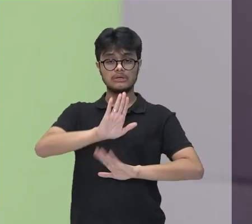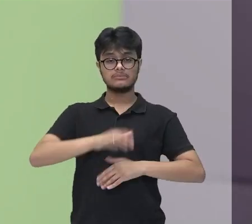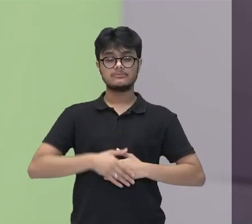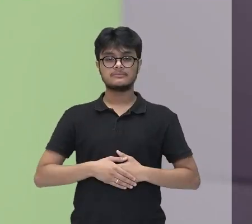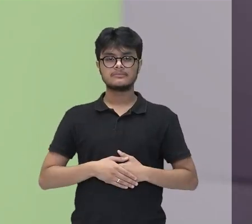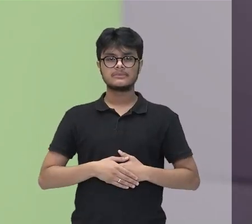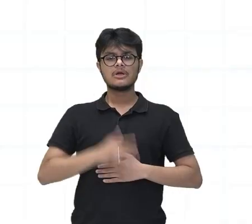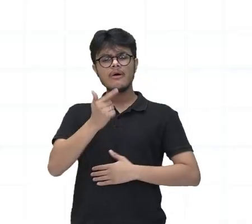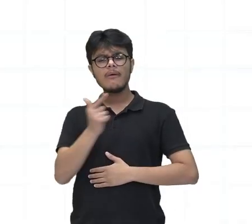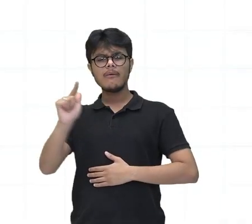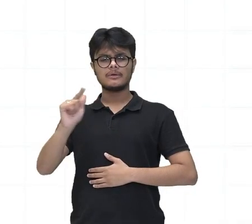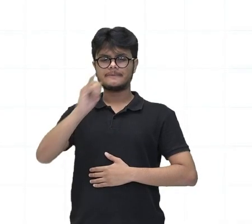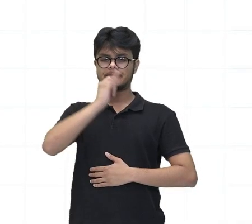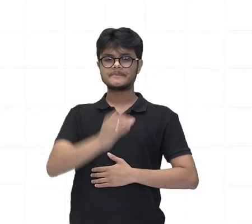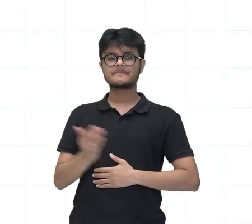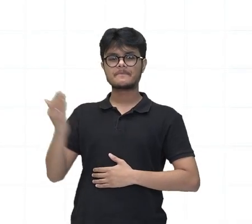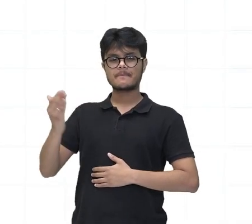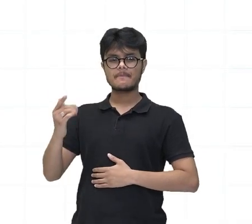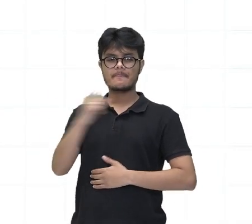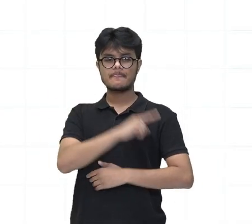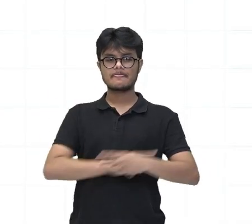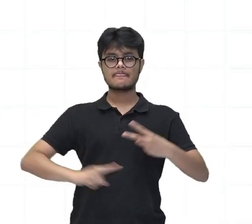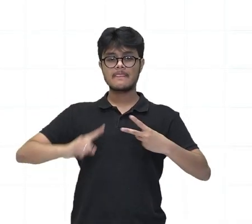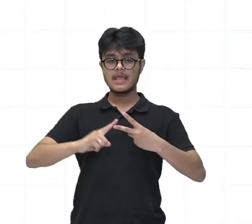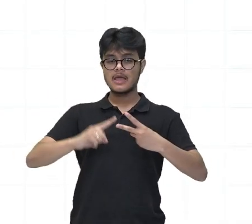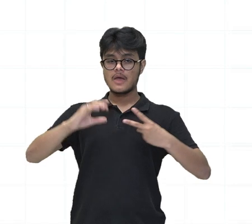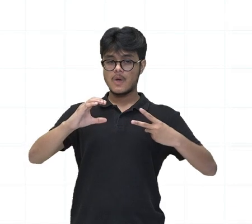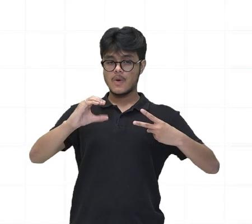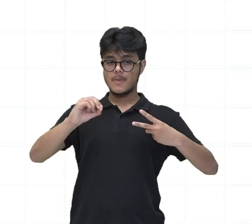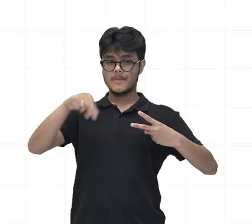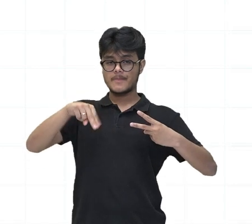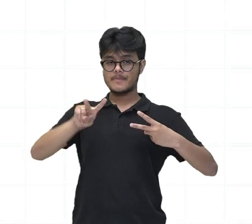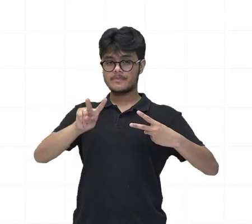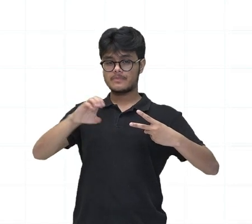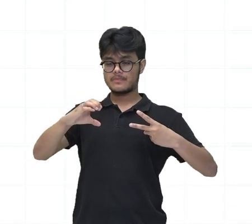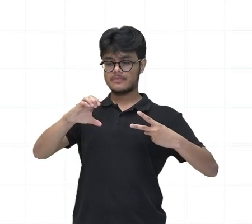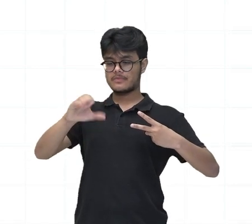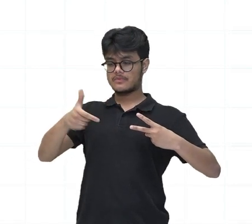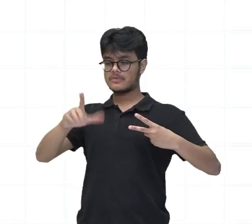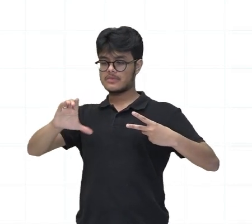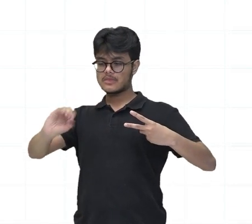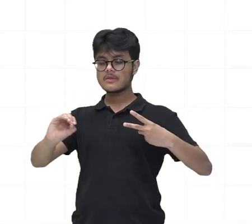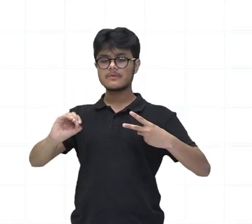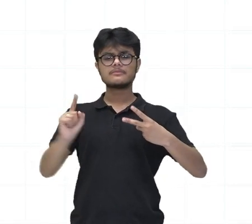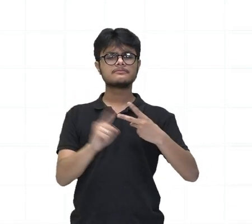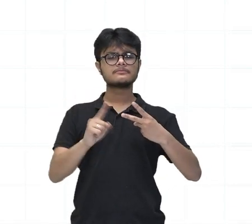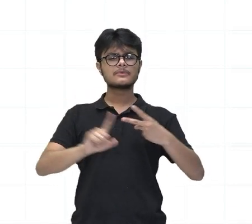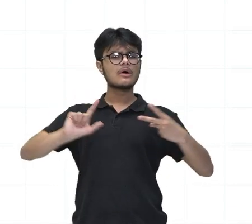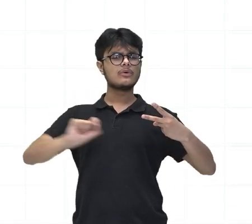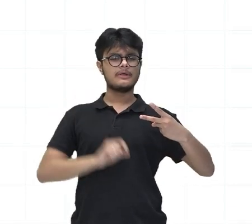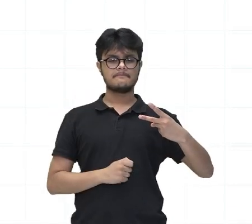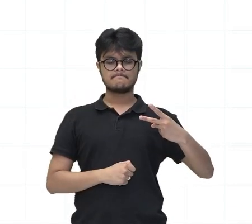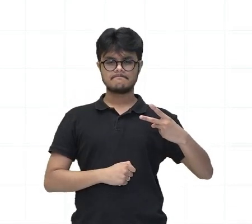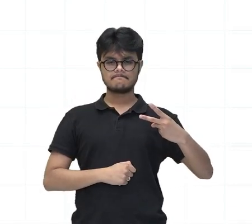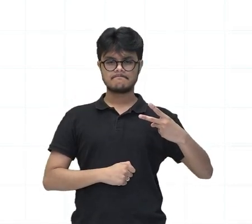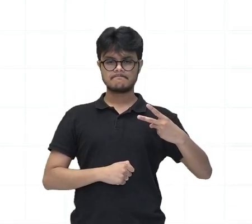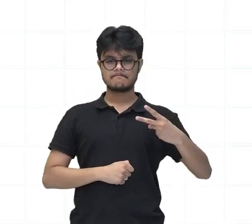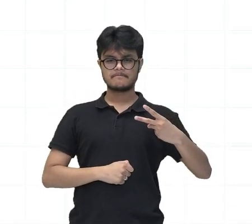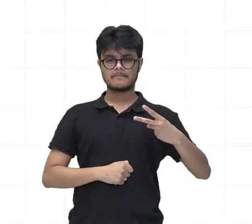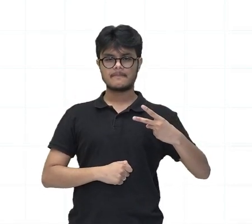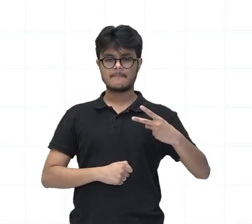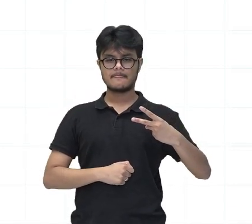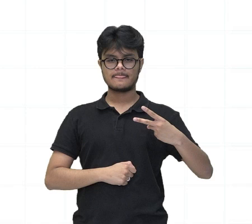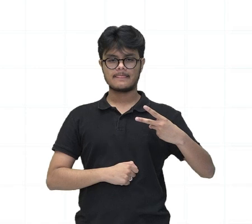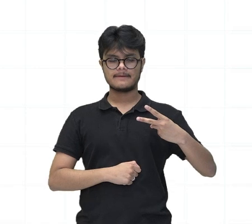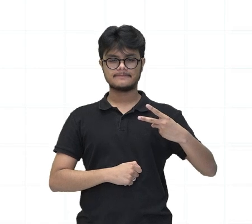aí outros exemplos a respeito da convecção térmica. Na convecção térmica, ela ocorre